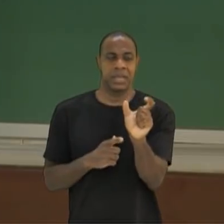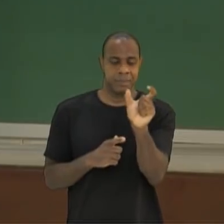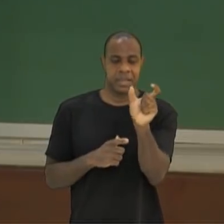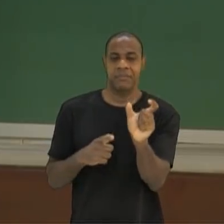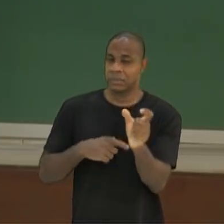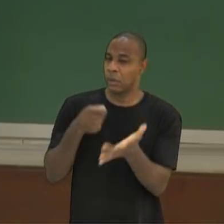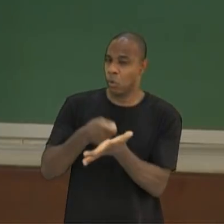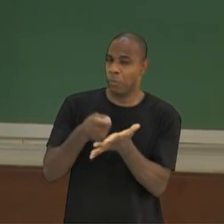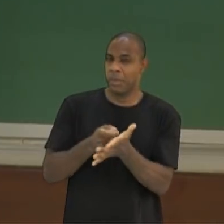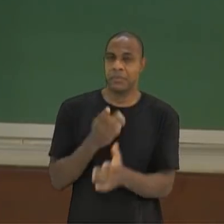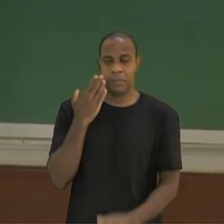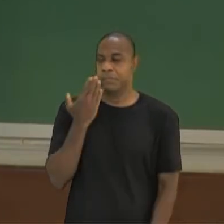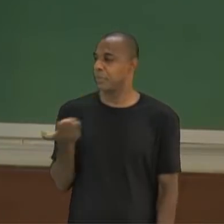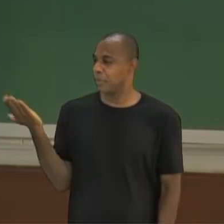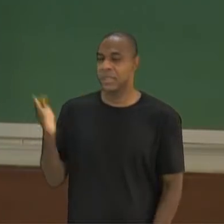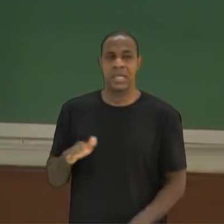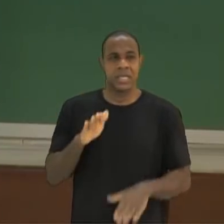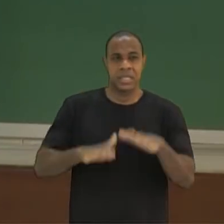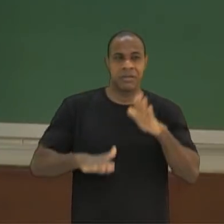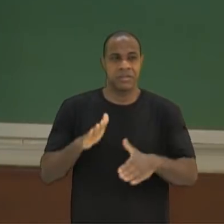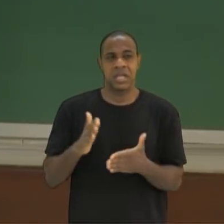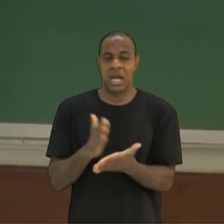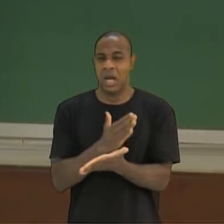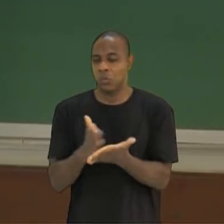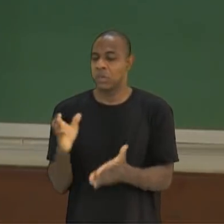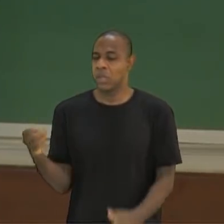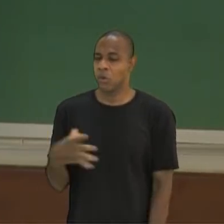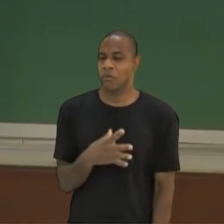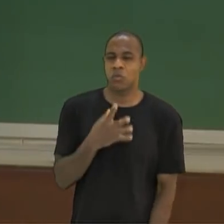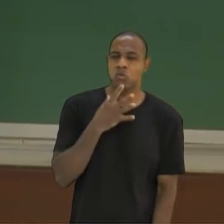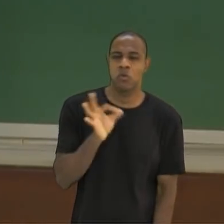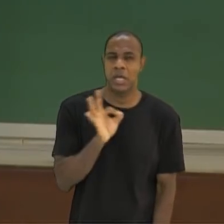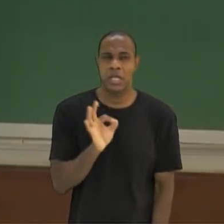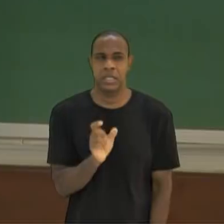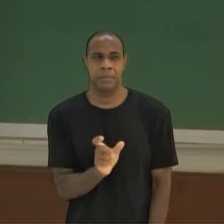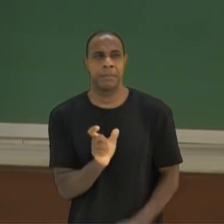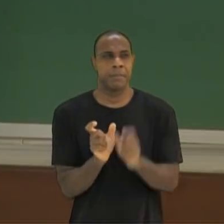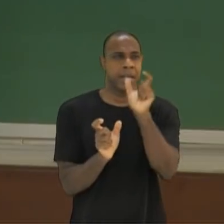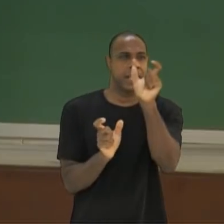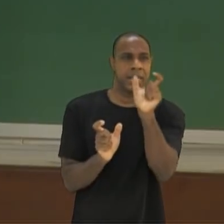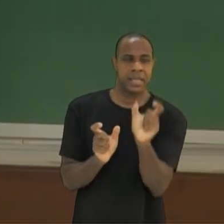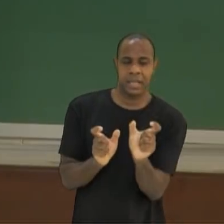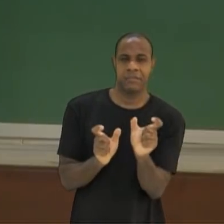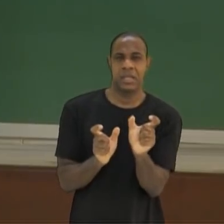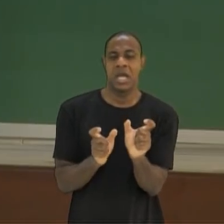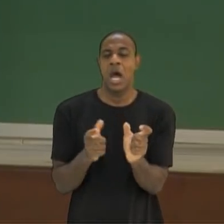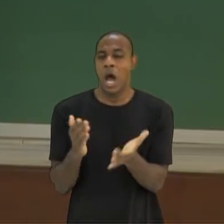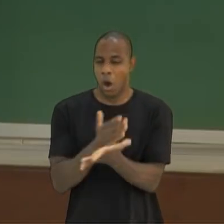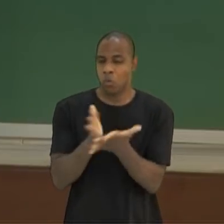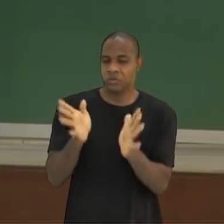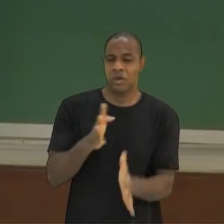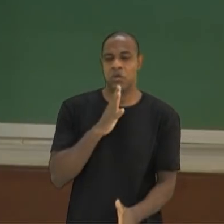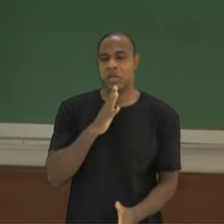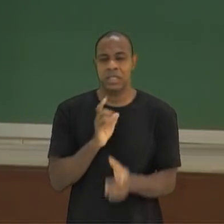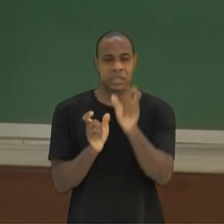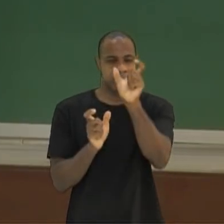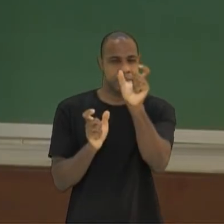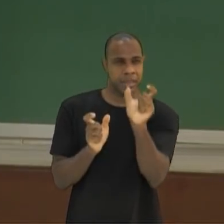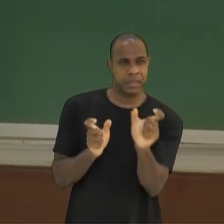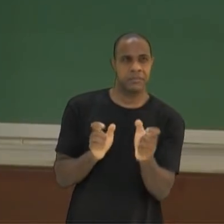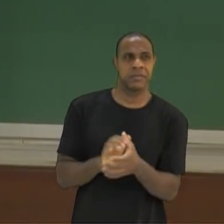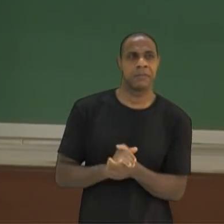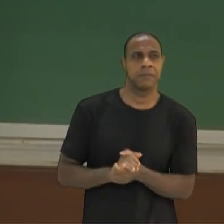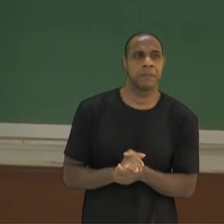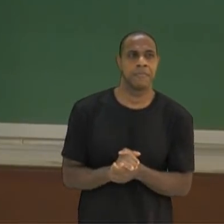vocês, que às vezes para alguns é nova, né? Alguns nunca viram, é uma palavra nova e outros já conhecem. Então vamos ver o que vocês